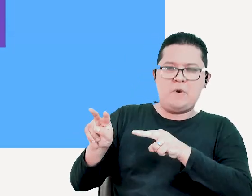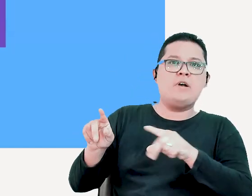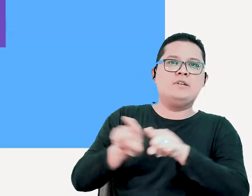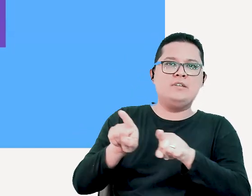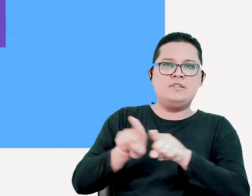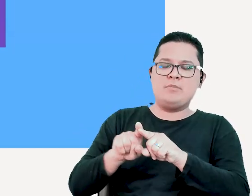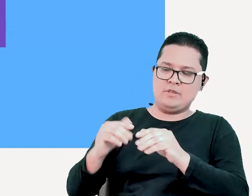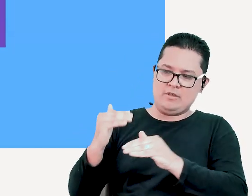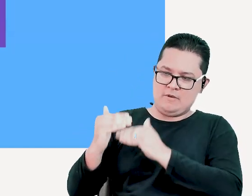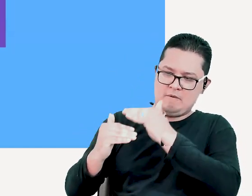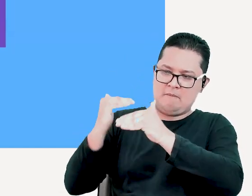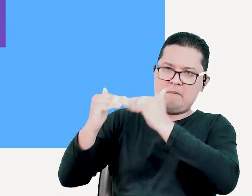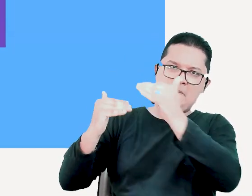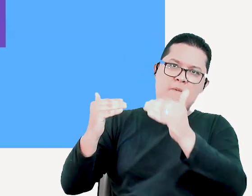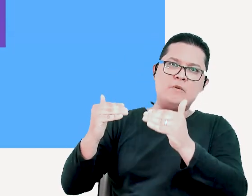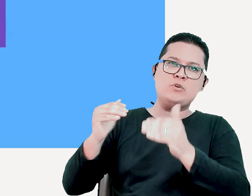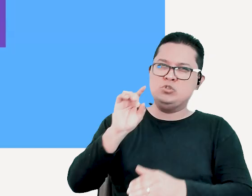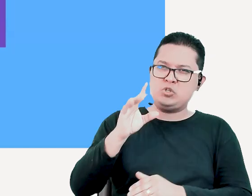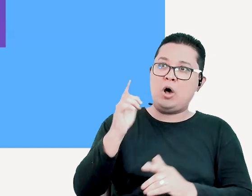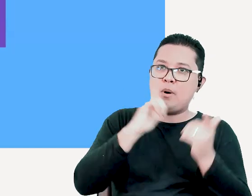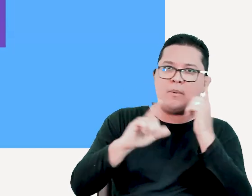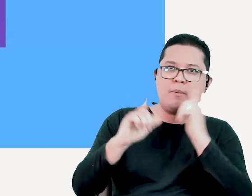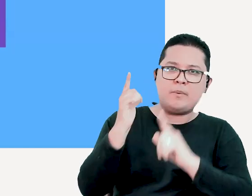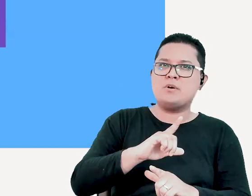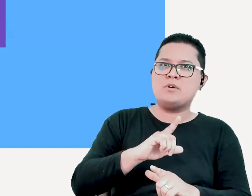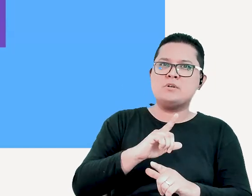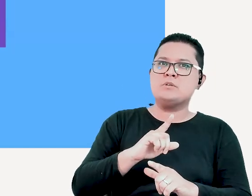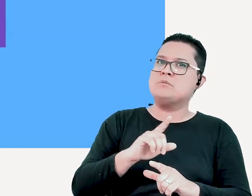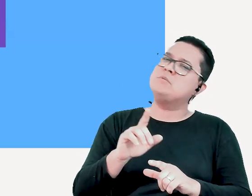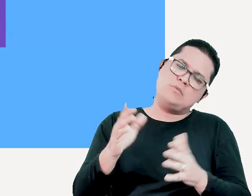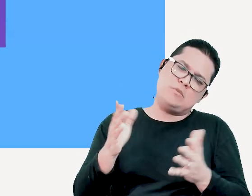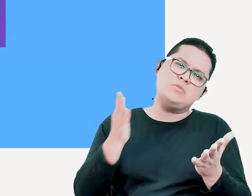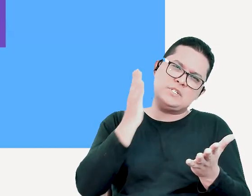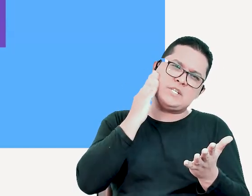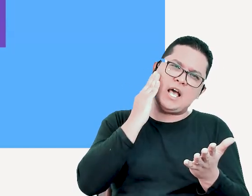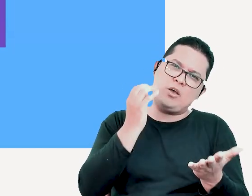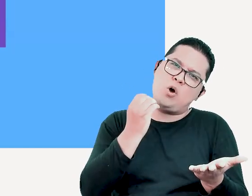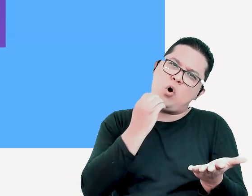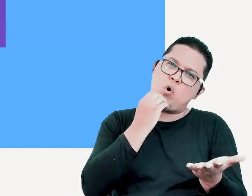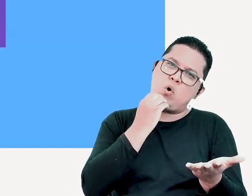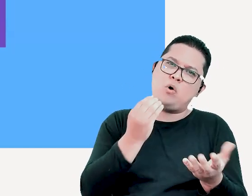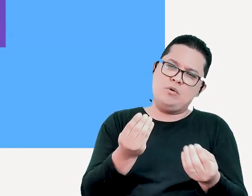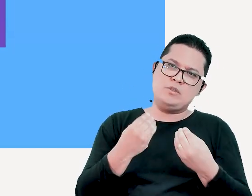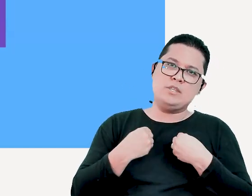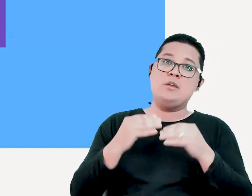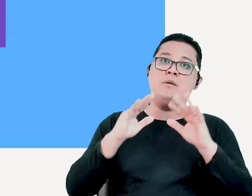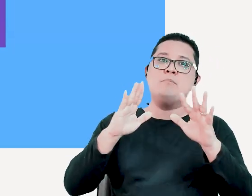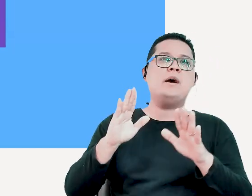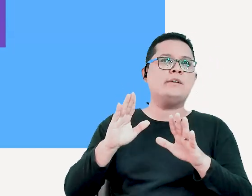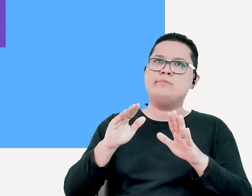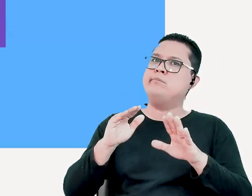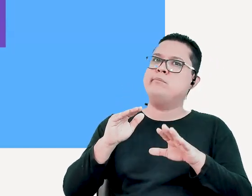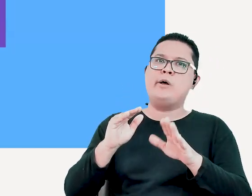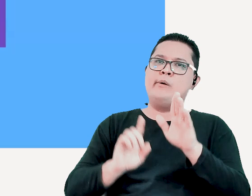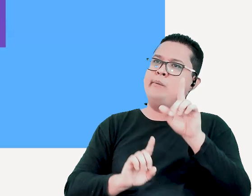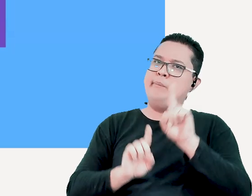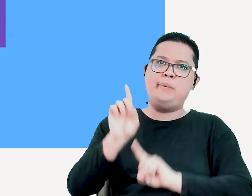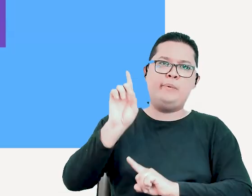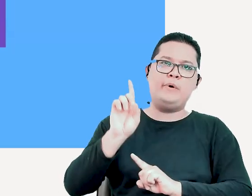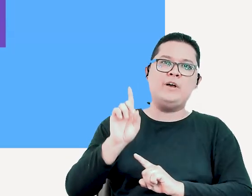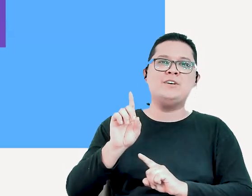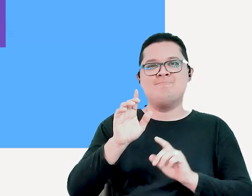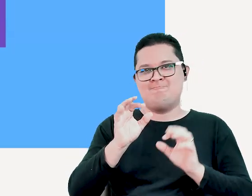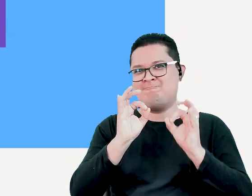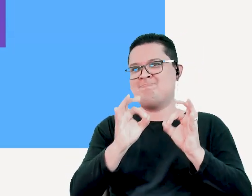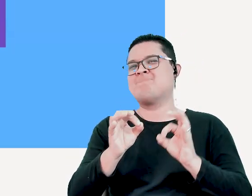que são óbvios, né? Mas acho que ultrapassa essa questão, assim. Só te agradecer demais, foi um tema muito, muito pedido, acho que vai ser uma das